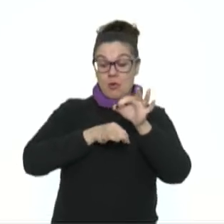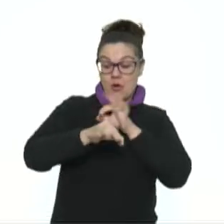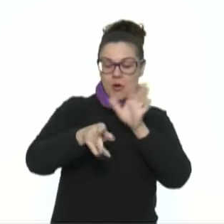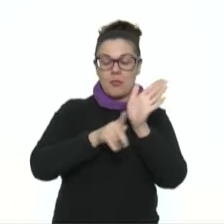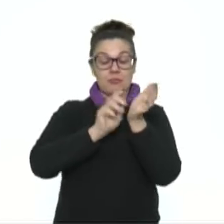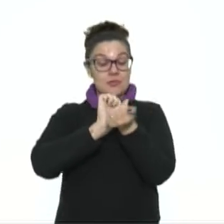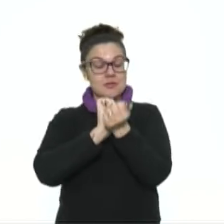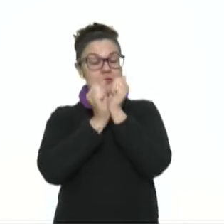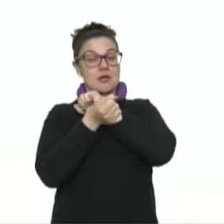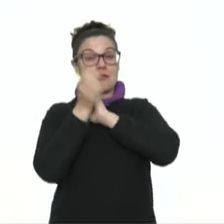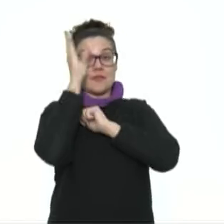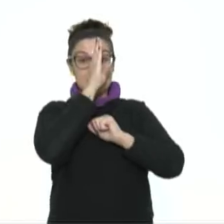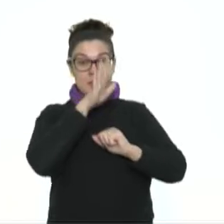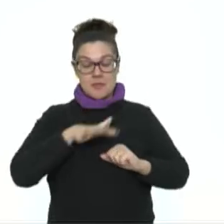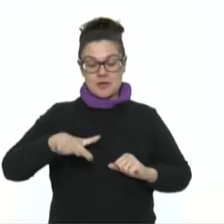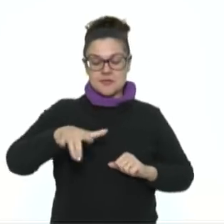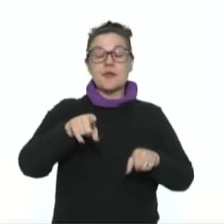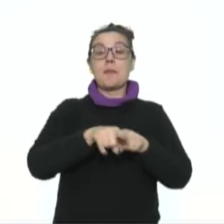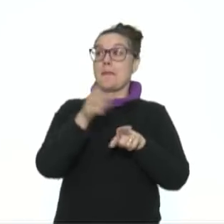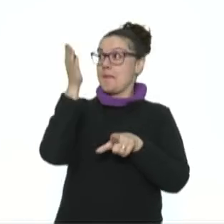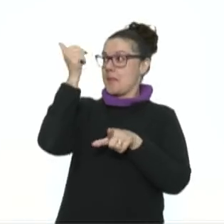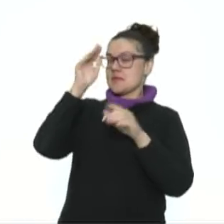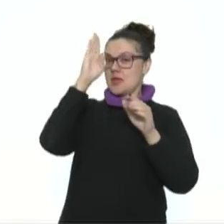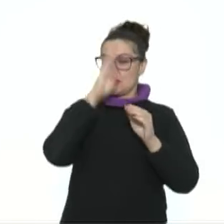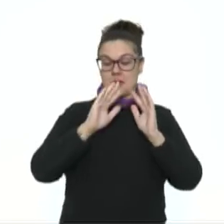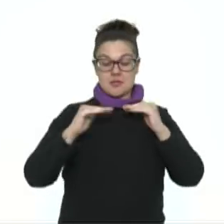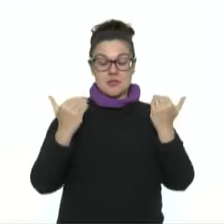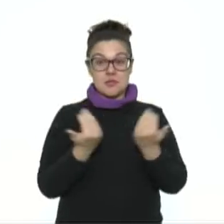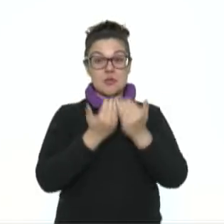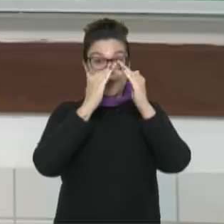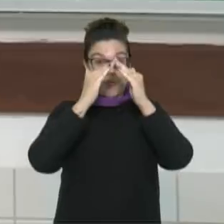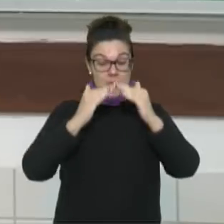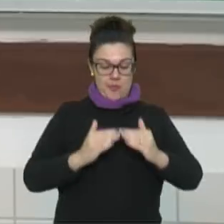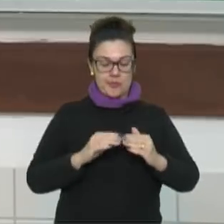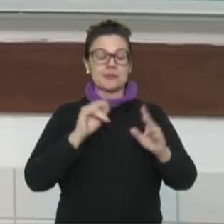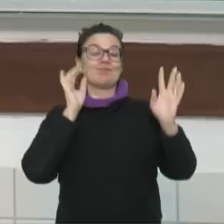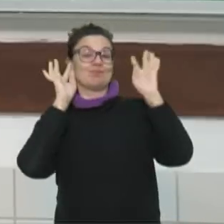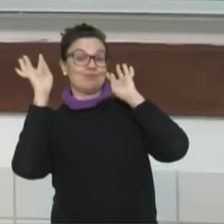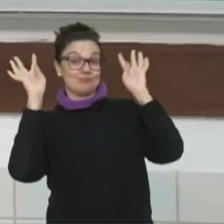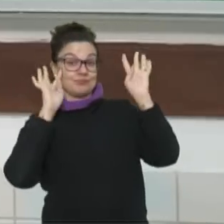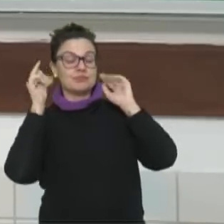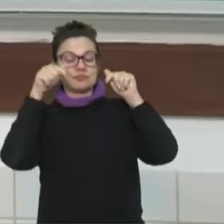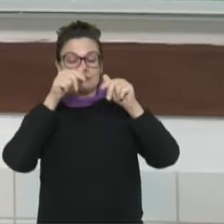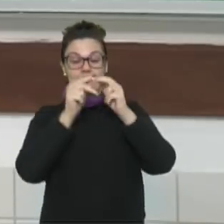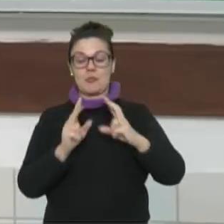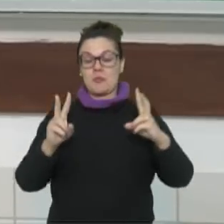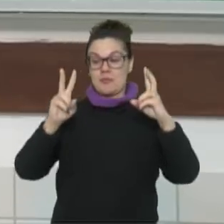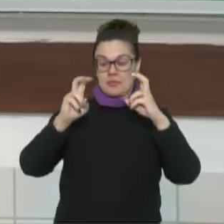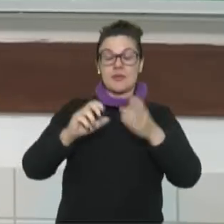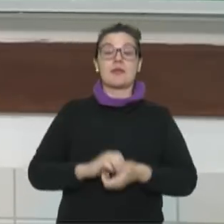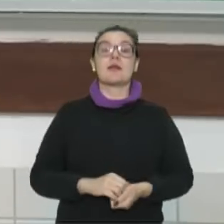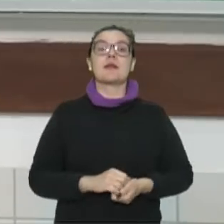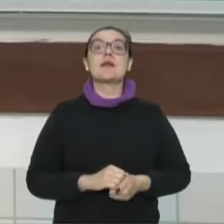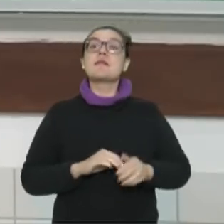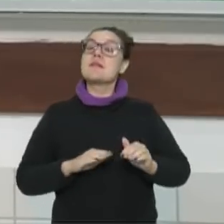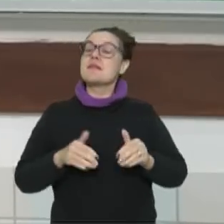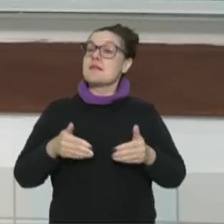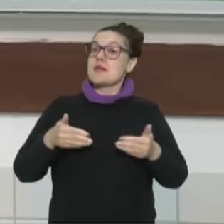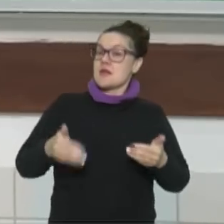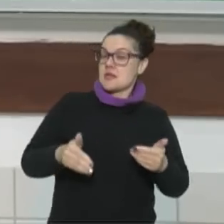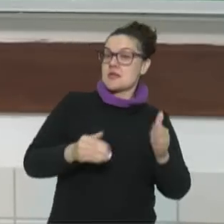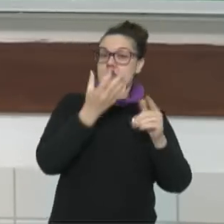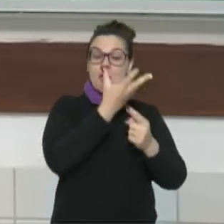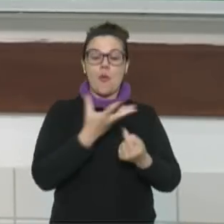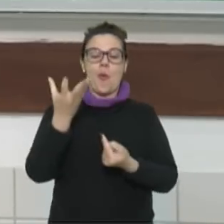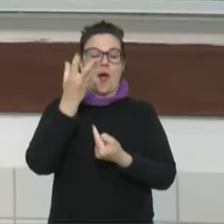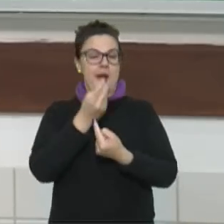Brasil colônia, além de muitas reflexões sobre o assunto, né? Então, a arte, ela pode ser para apreciar, né? Pode ser bela, para a